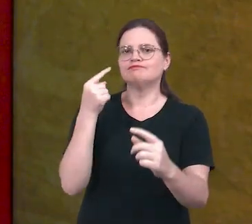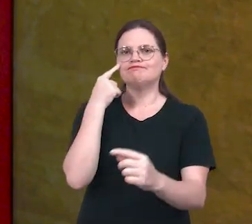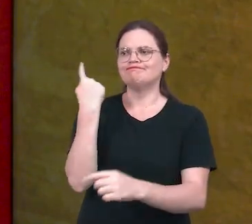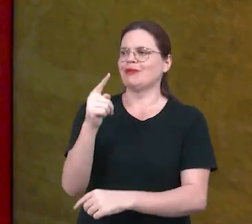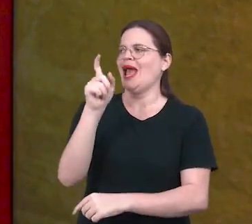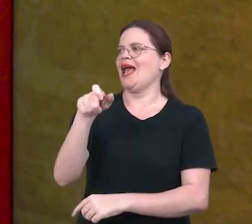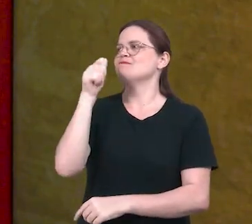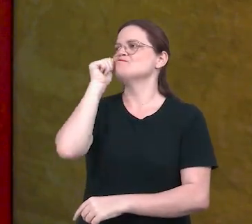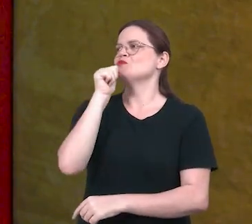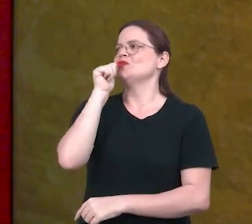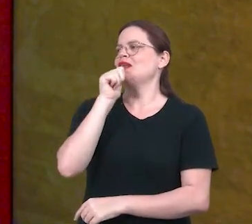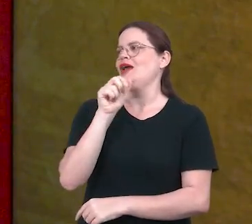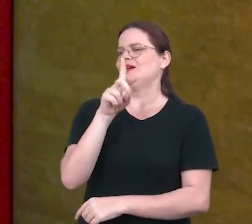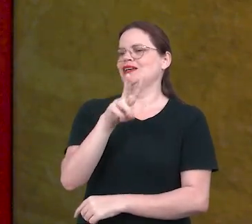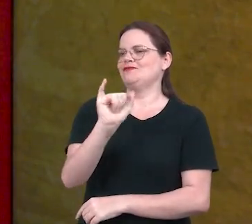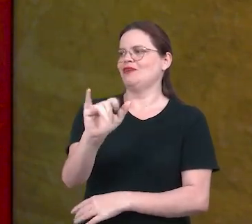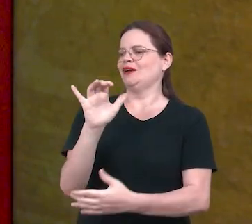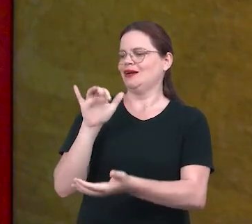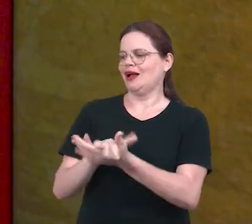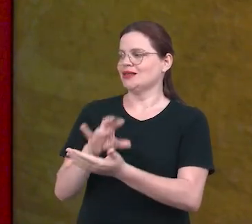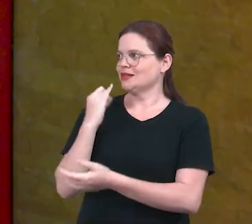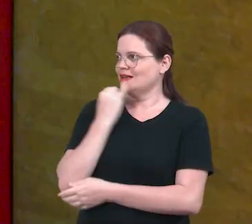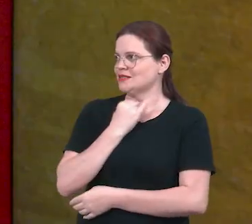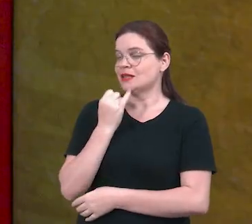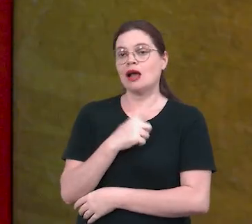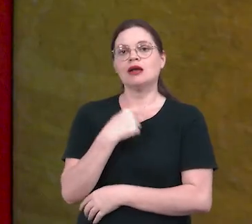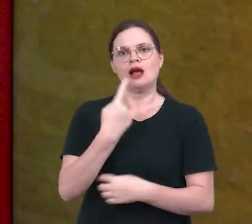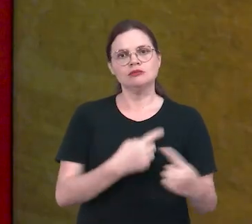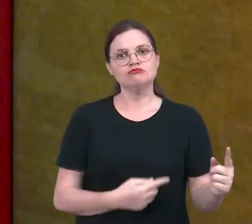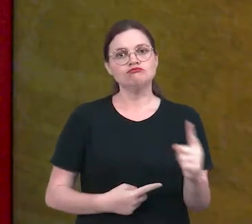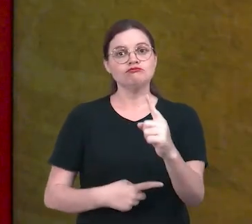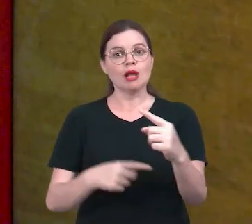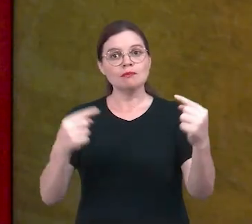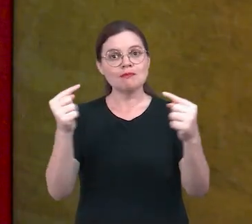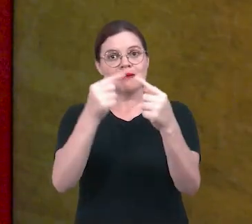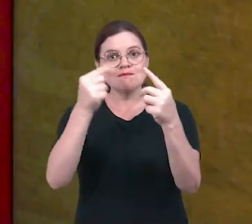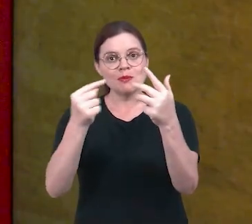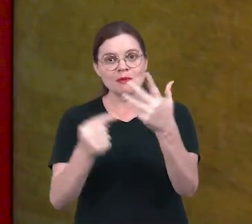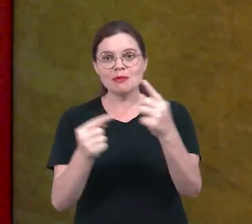se posiciona de uma forma interessante também, porque